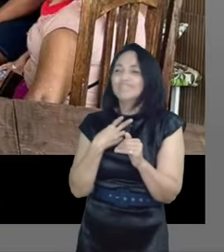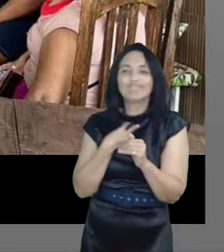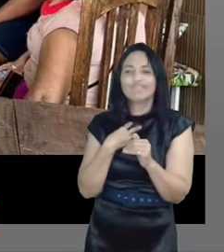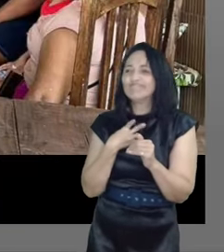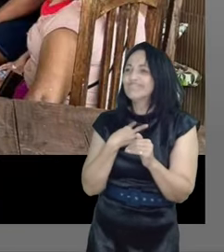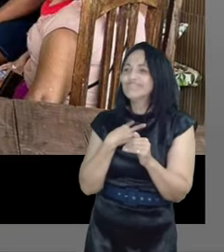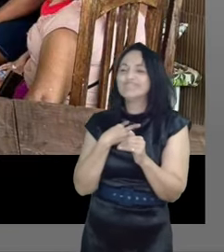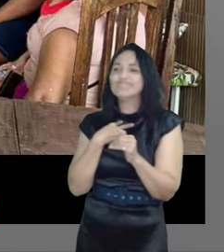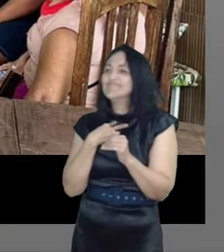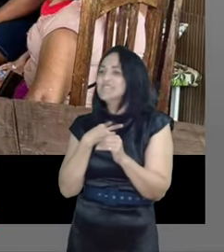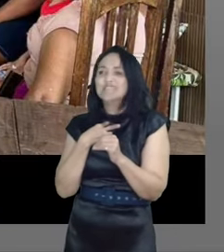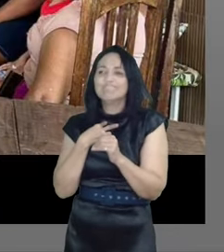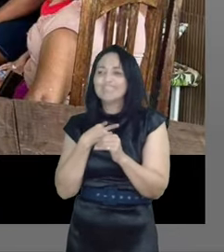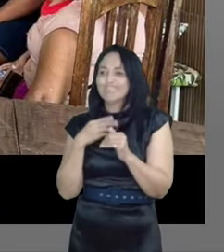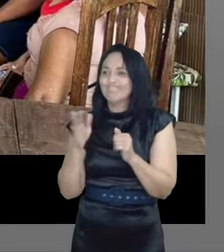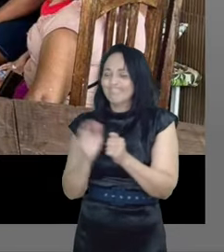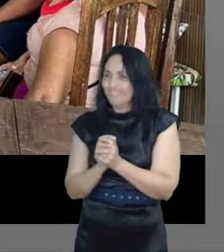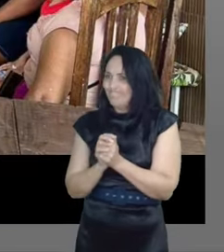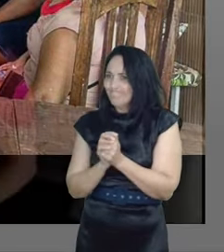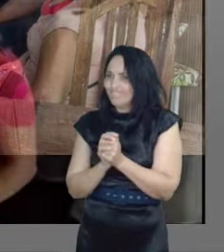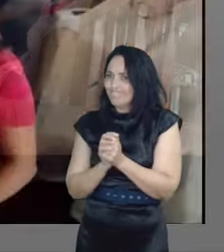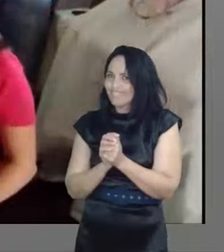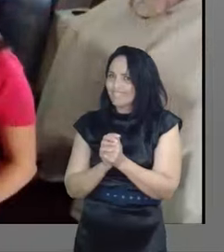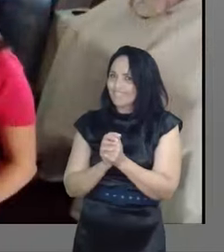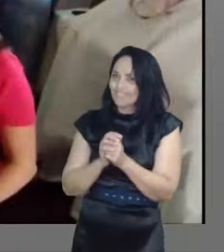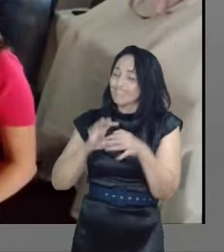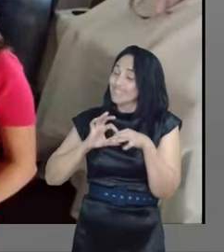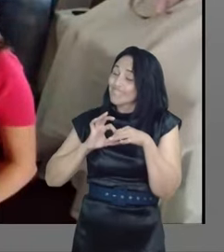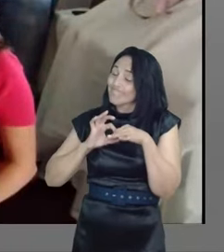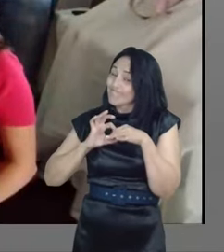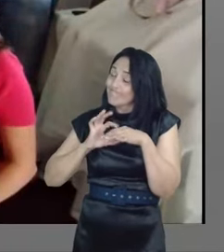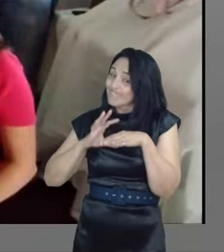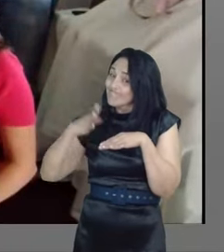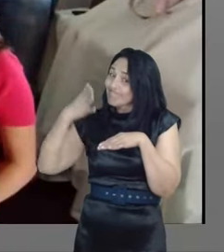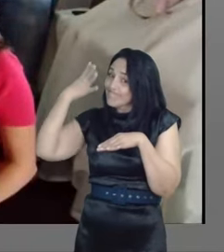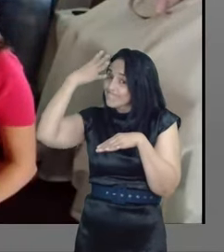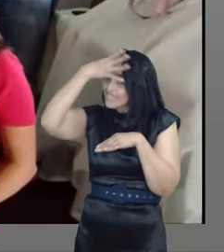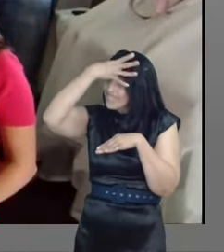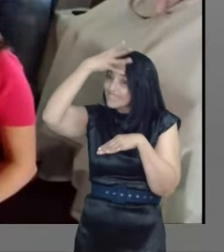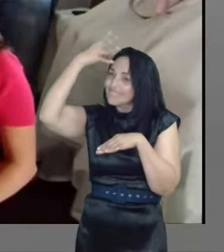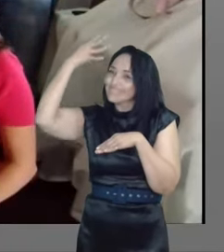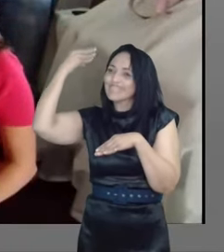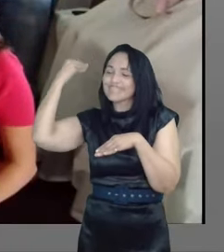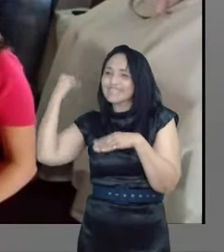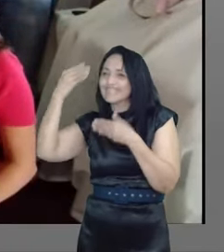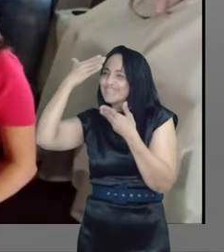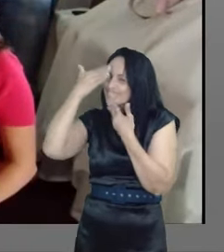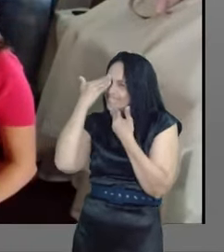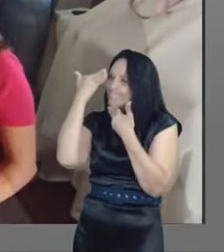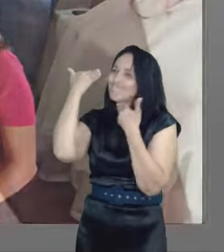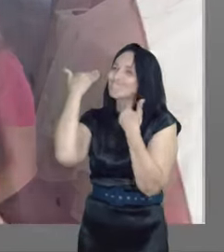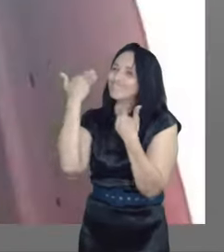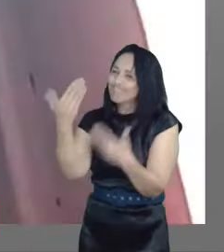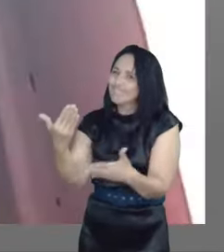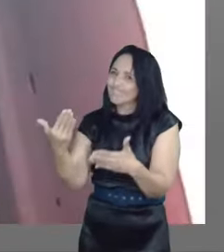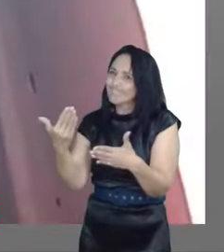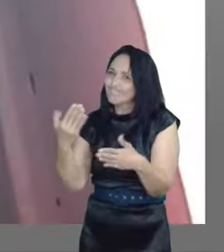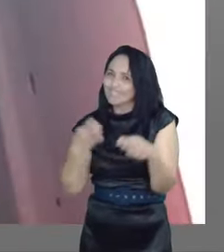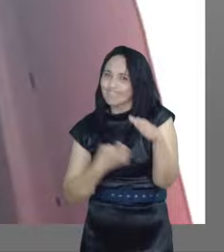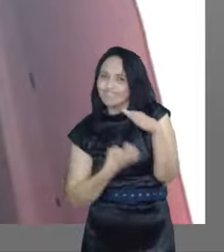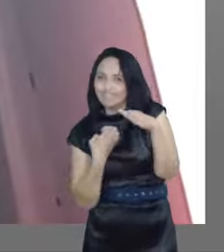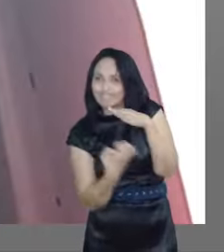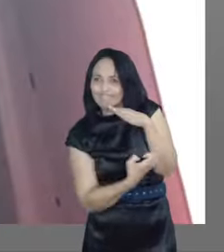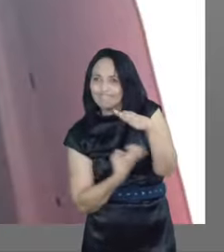não posso, em forma nenhuma, olha que lindo, deixar de agradecer a Fundação Perseu